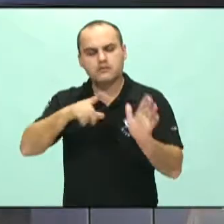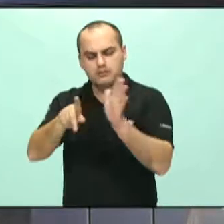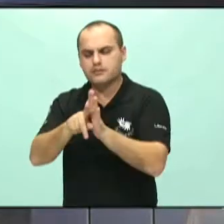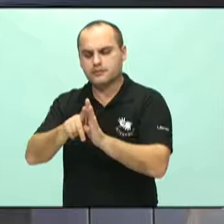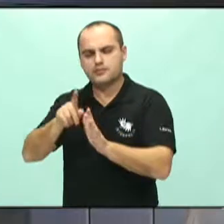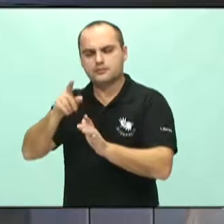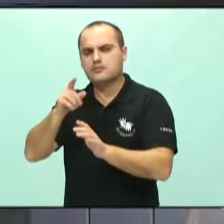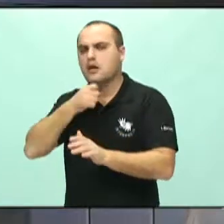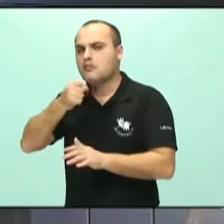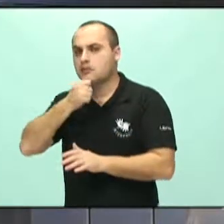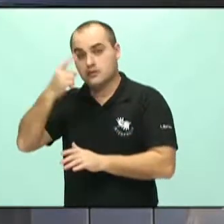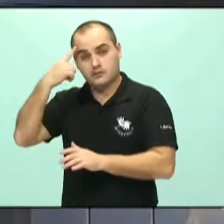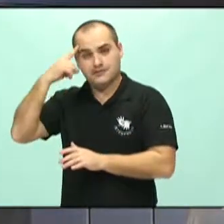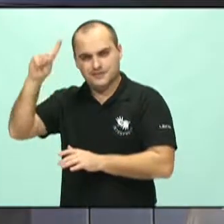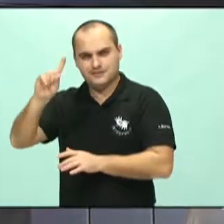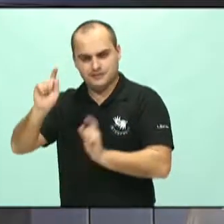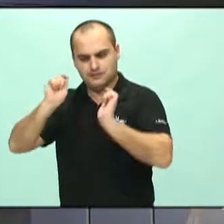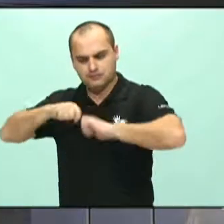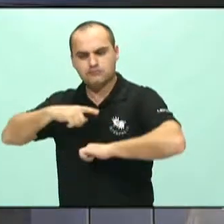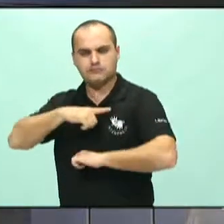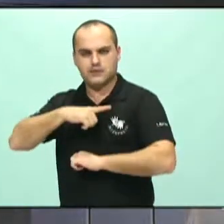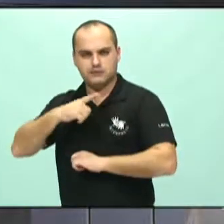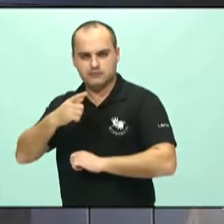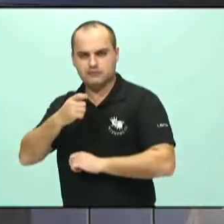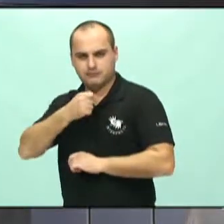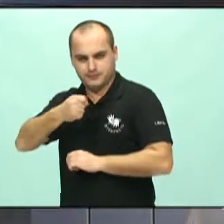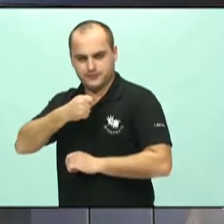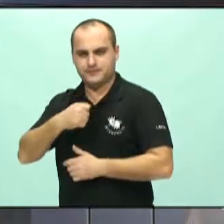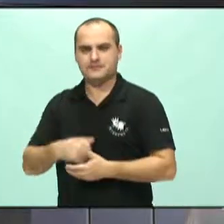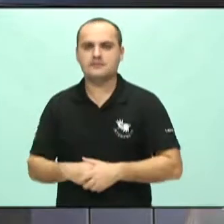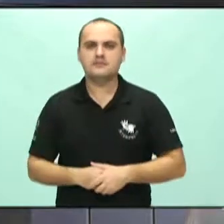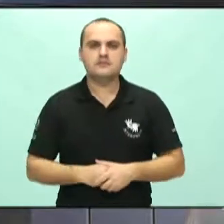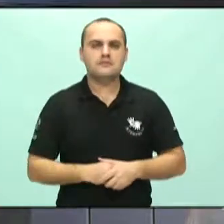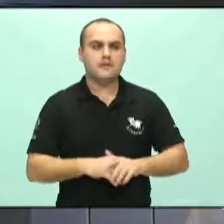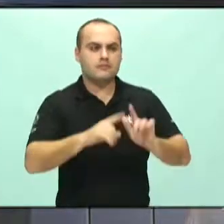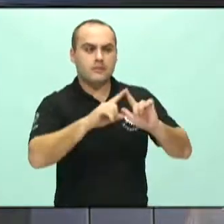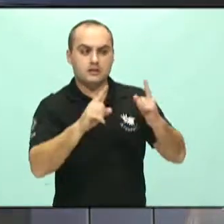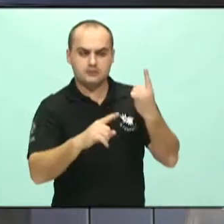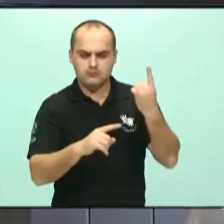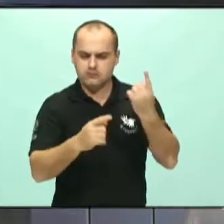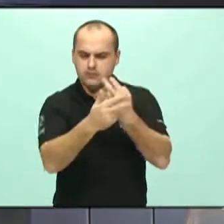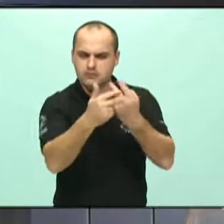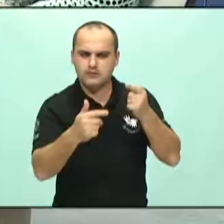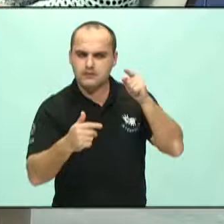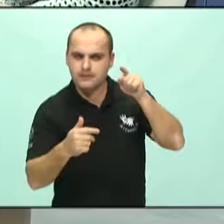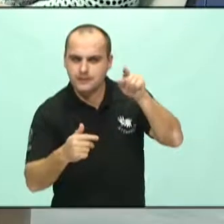capacitação, e uma das didáticas ali era que você pedia para que